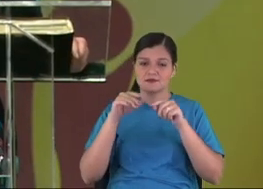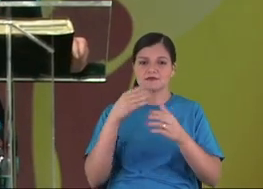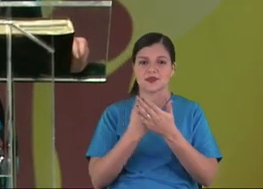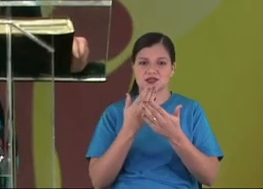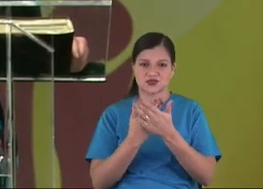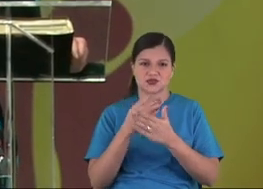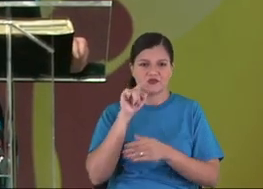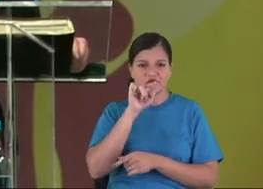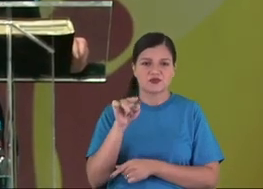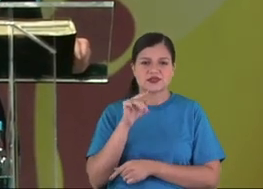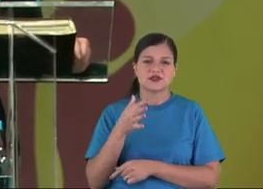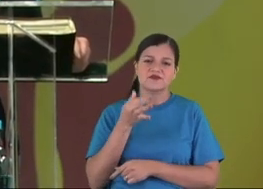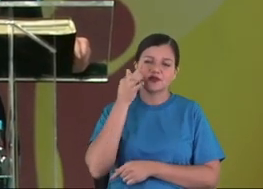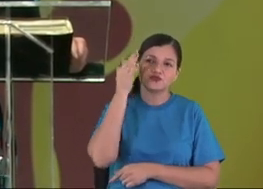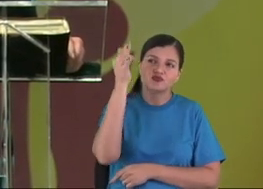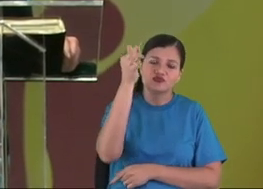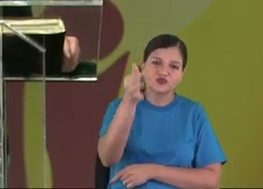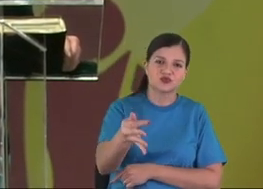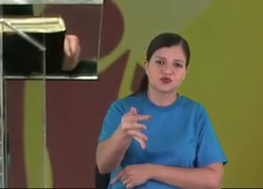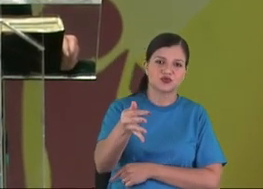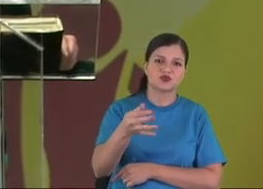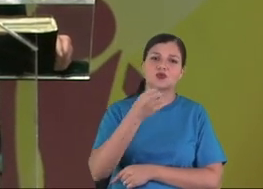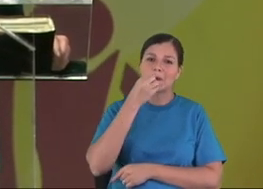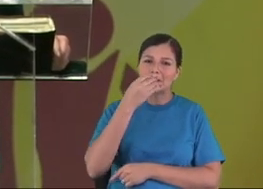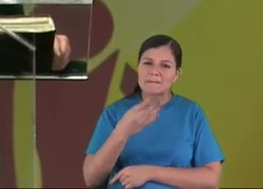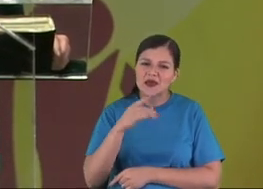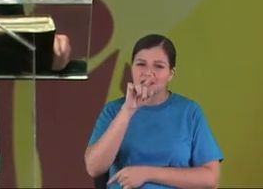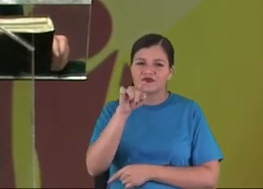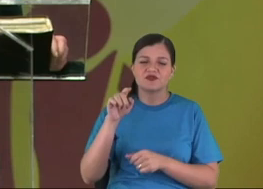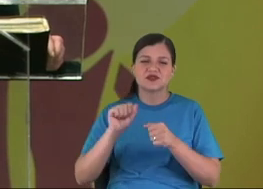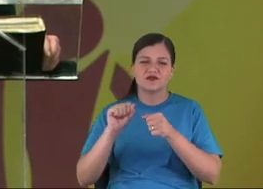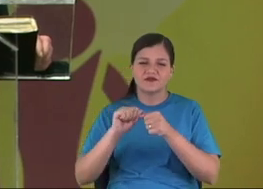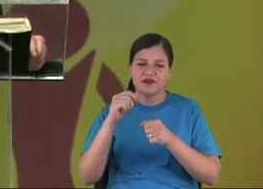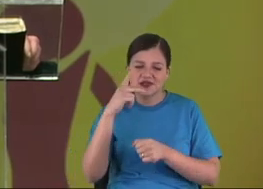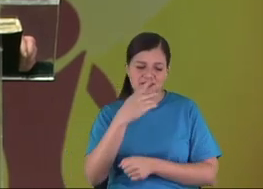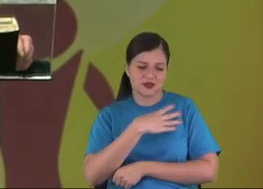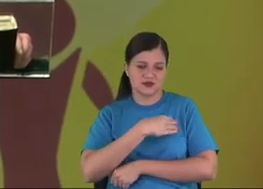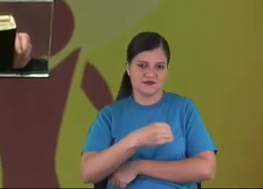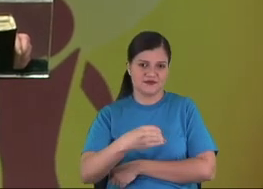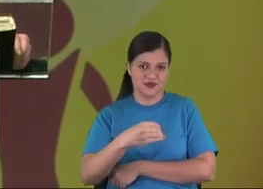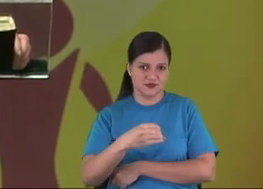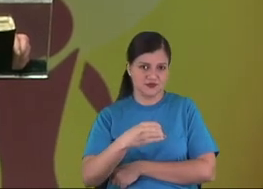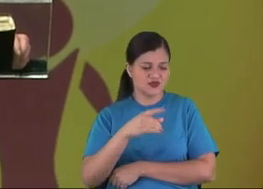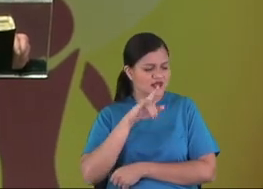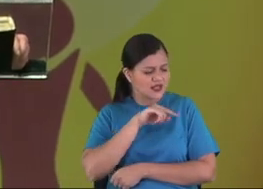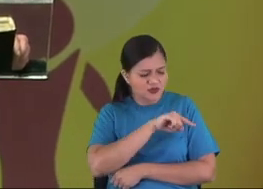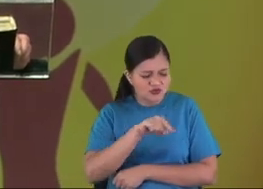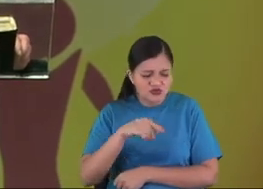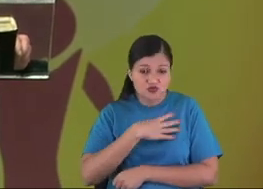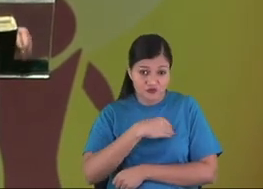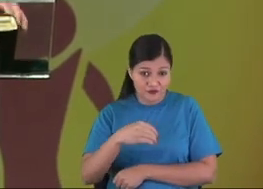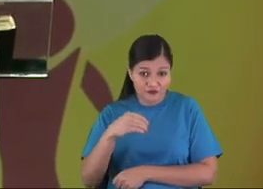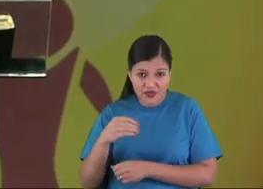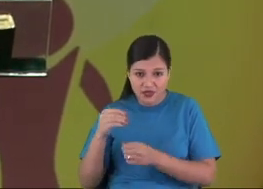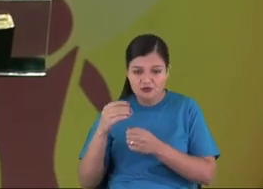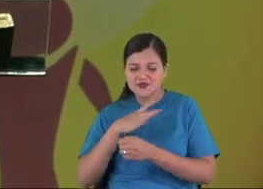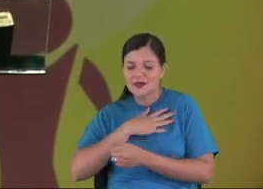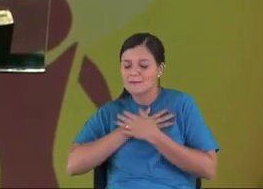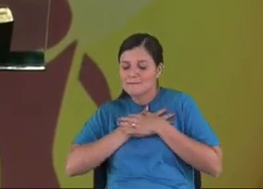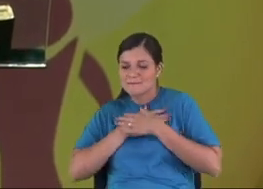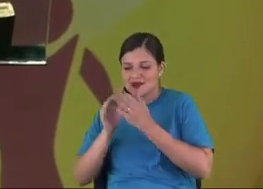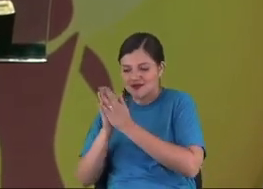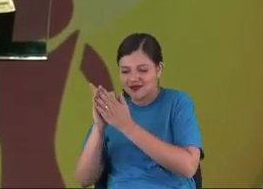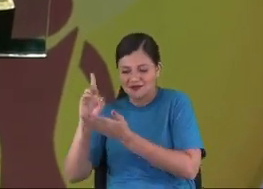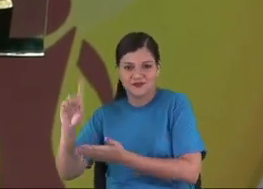Você vai ver um dia o bem que você fez aos seus filhos. De amarem a palavra de Deus. Falar nisso.